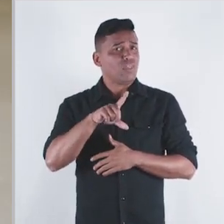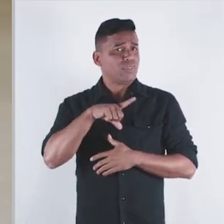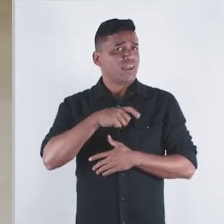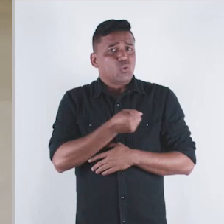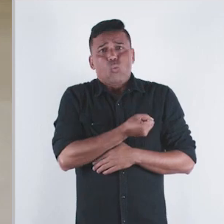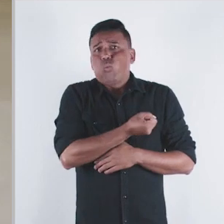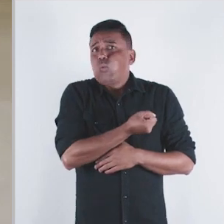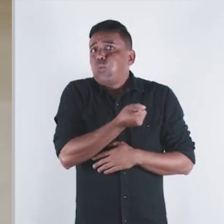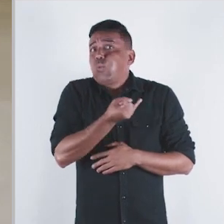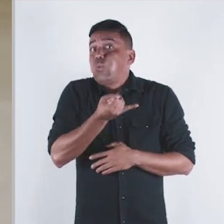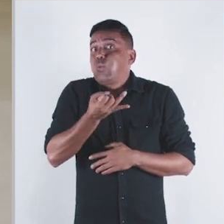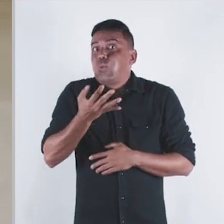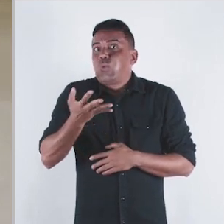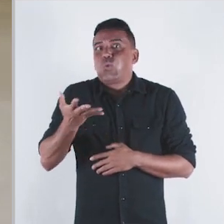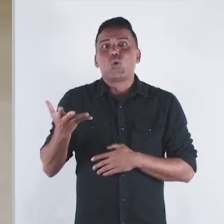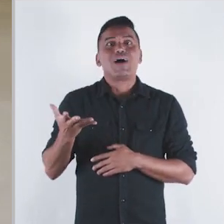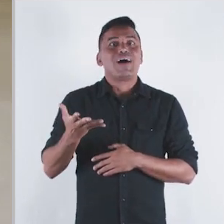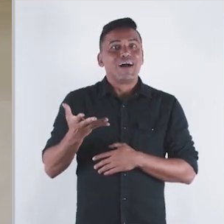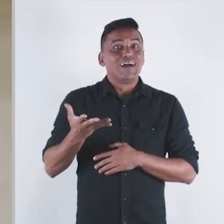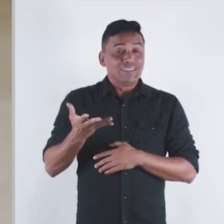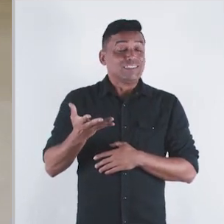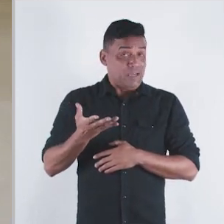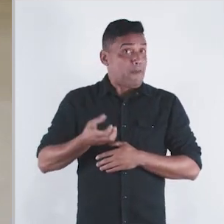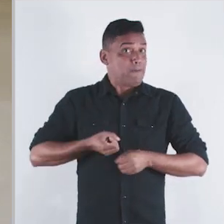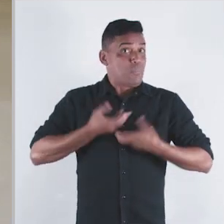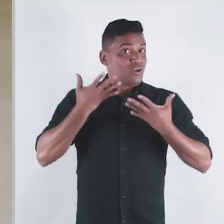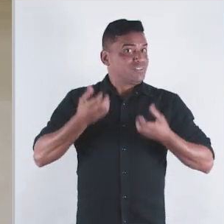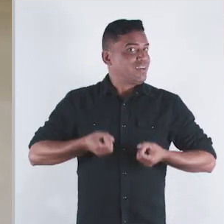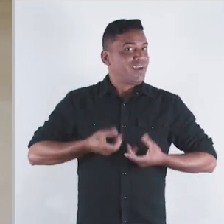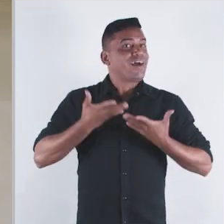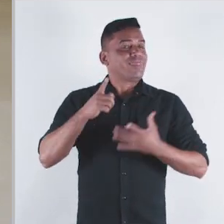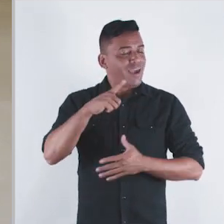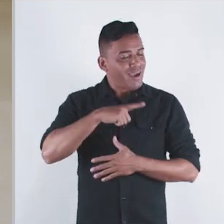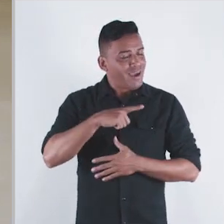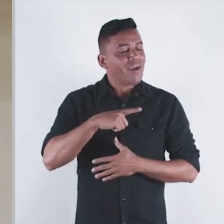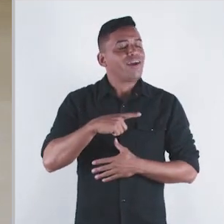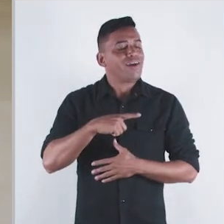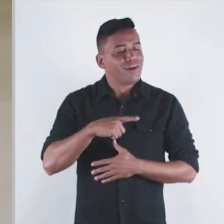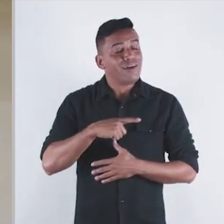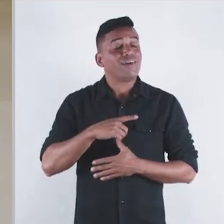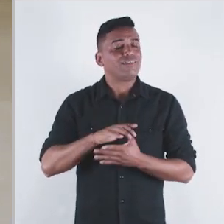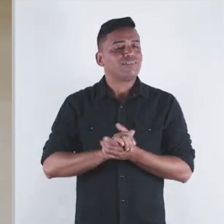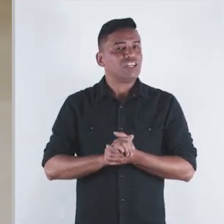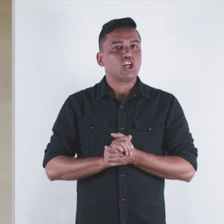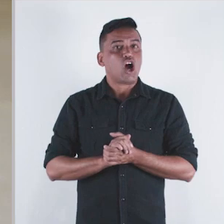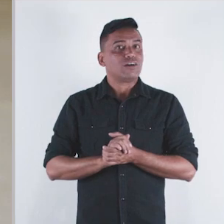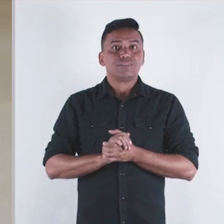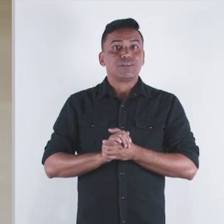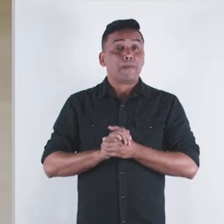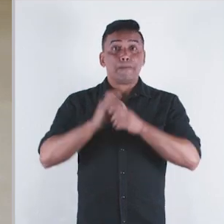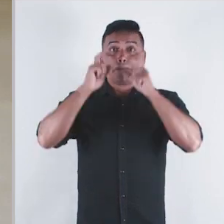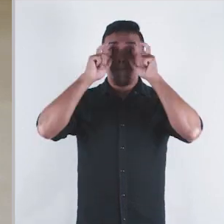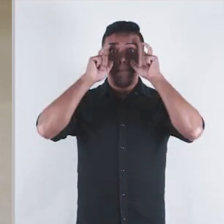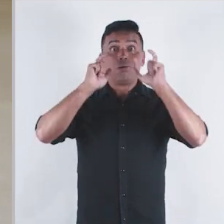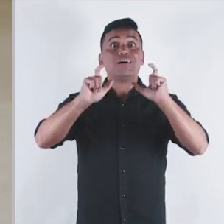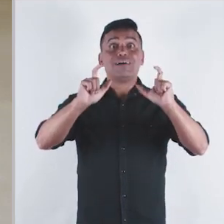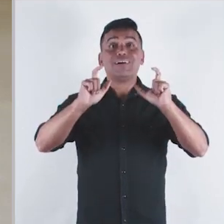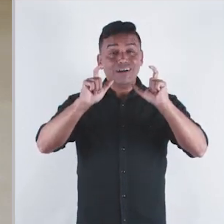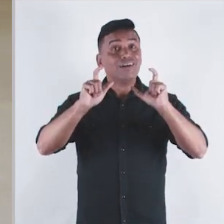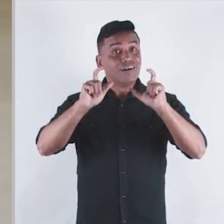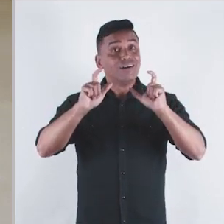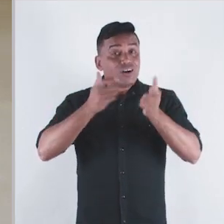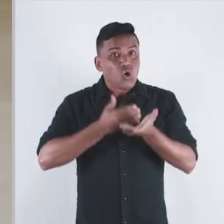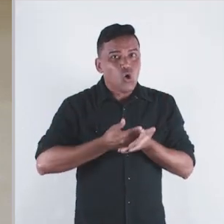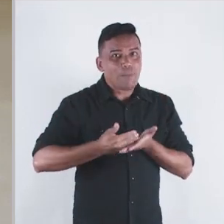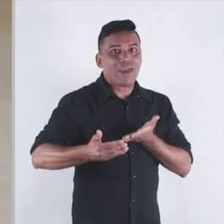grande do que a gente poderia chamar de poesia, né? Foi algo que nos saltou aos olhos logo no comecinho do